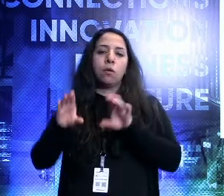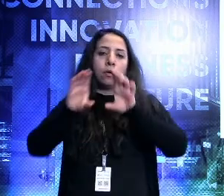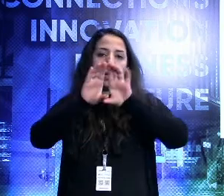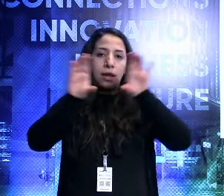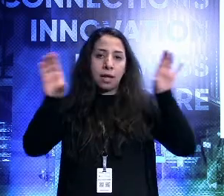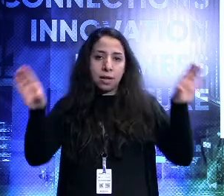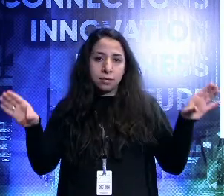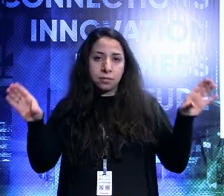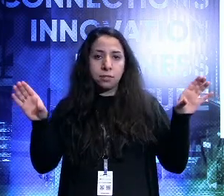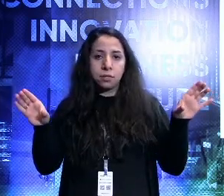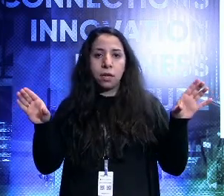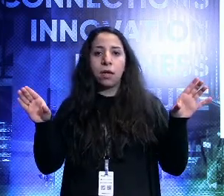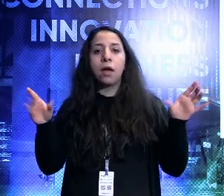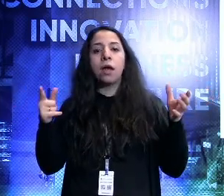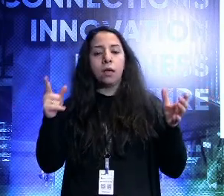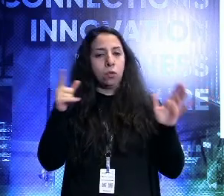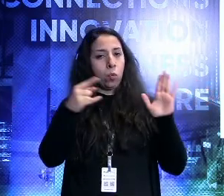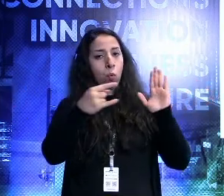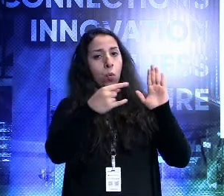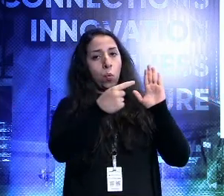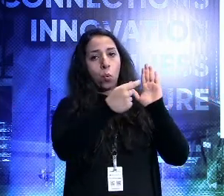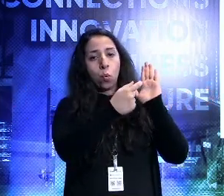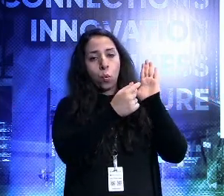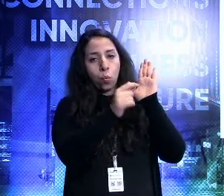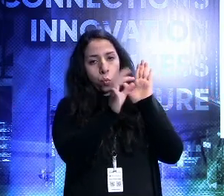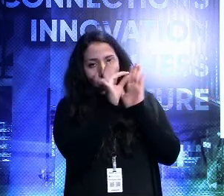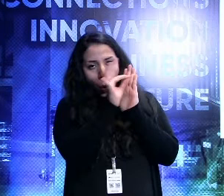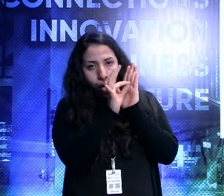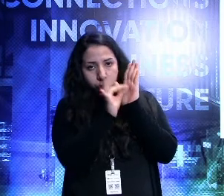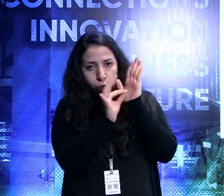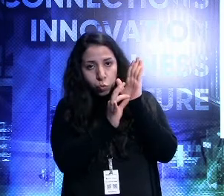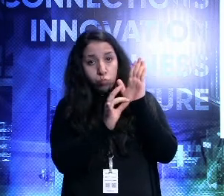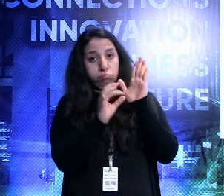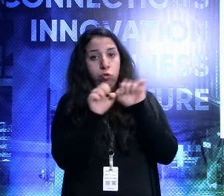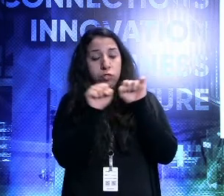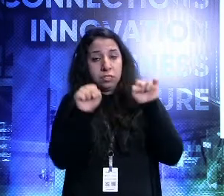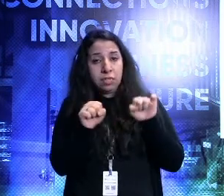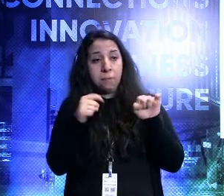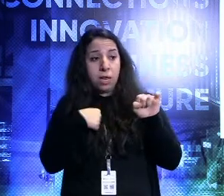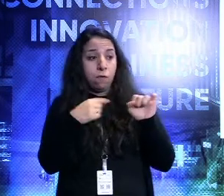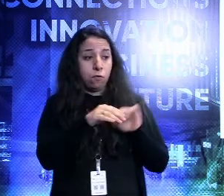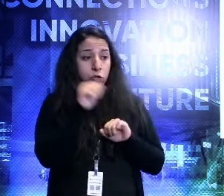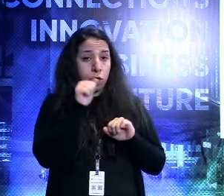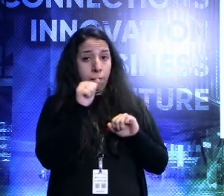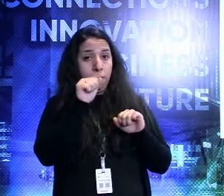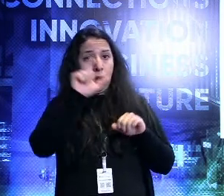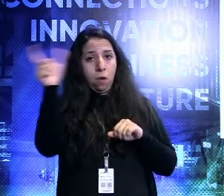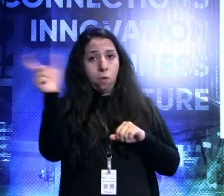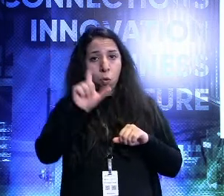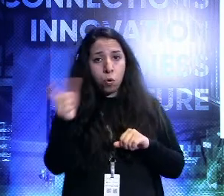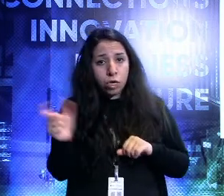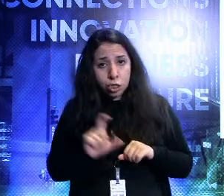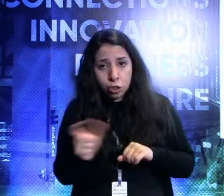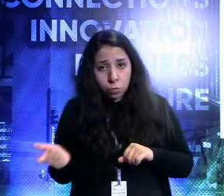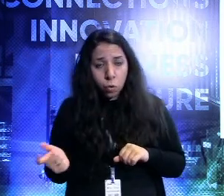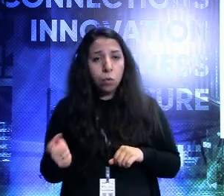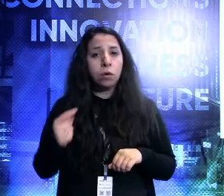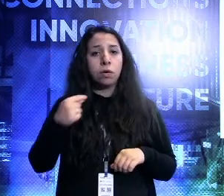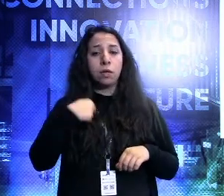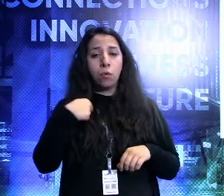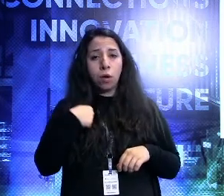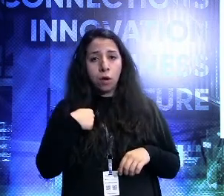parte do meu código, do meu sistema, onde eu vou estar chamando realmente esse algoritmo, e eu faço ele